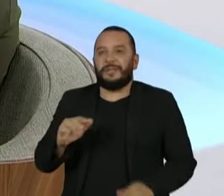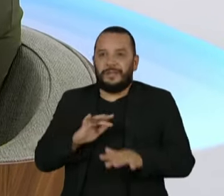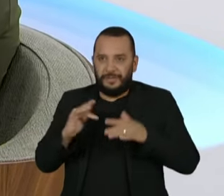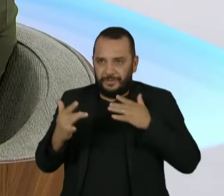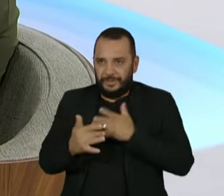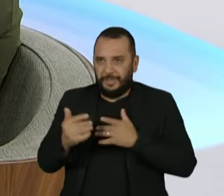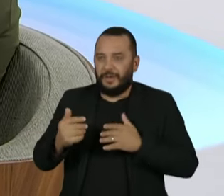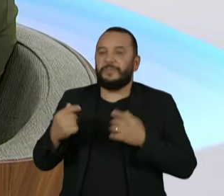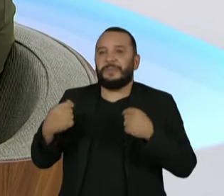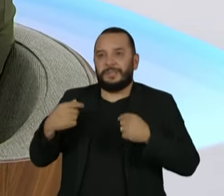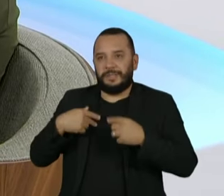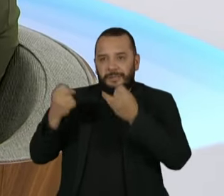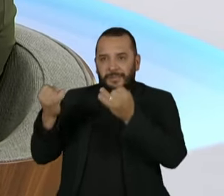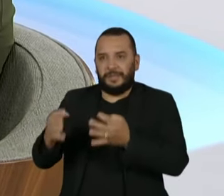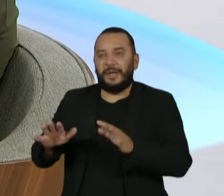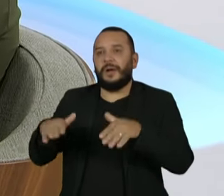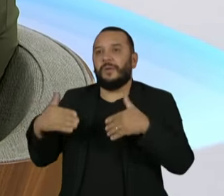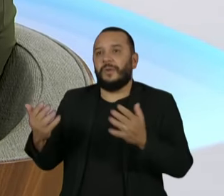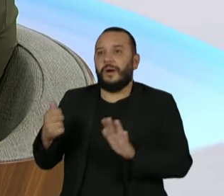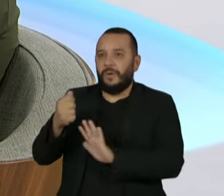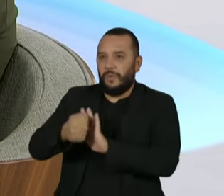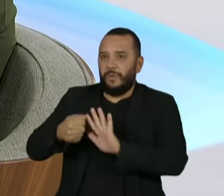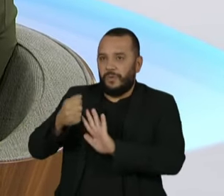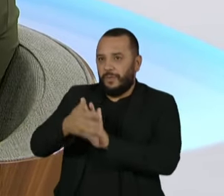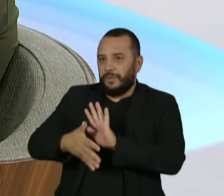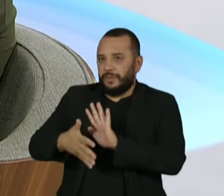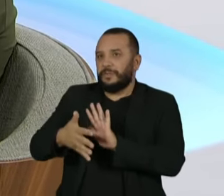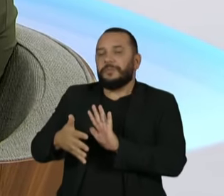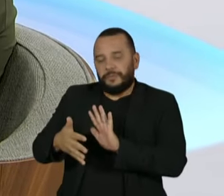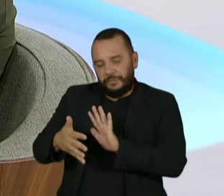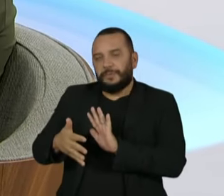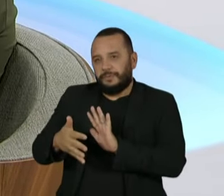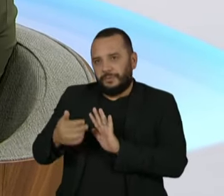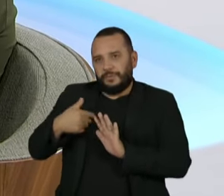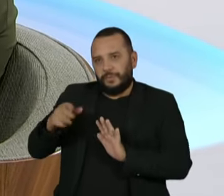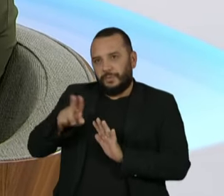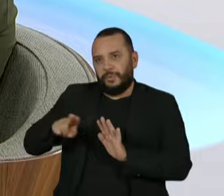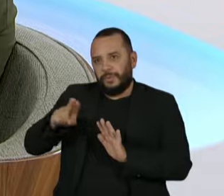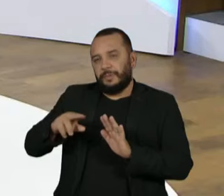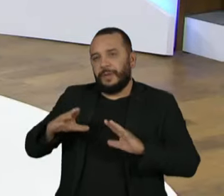dizer quais são os algoritmos que elas usam para manipulação de timeline claramente